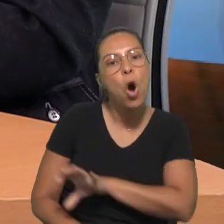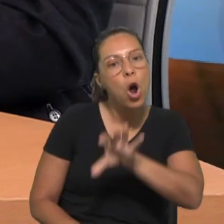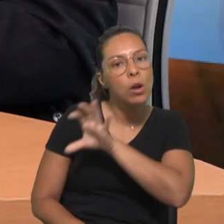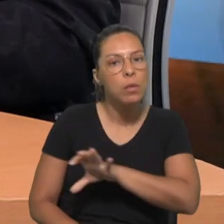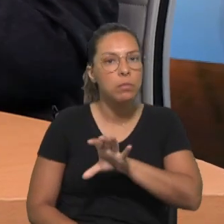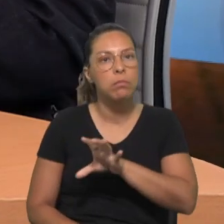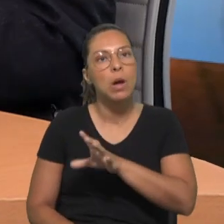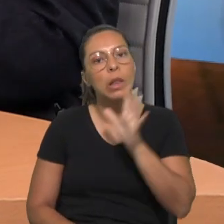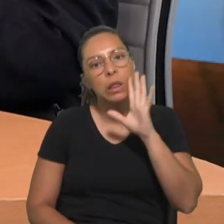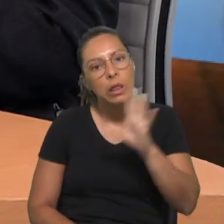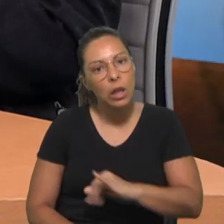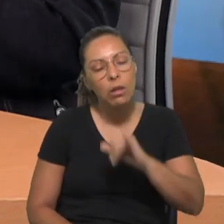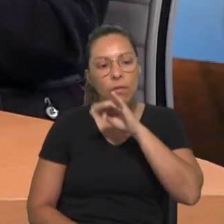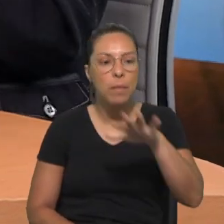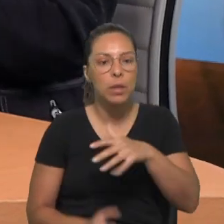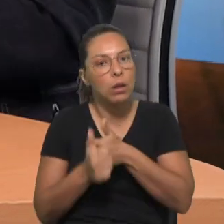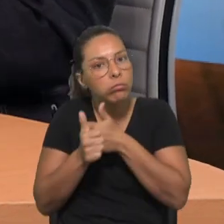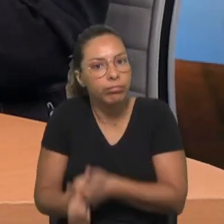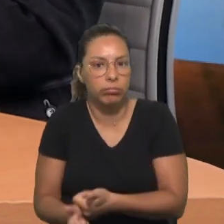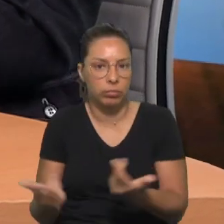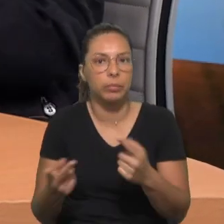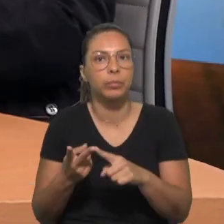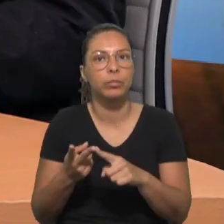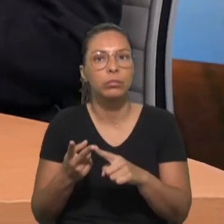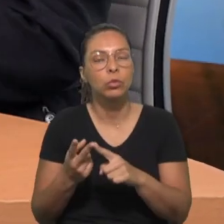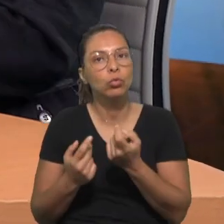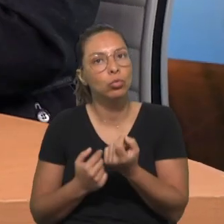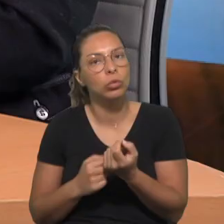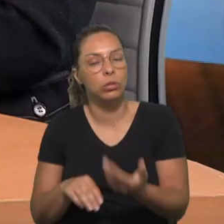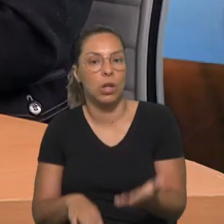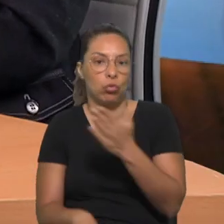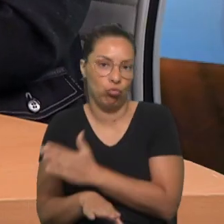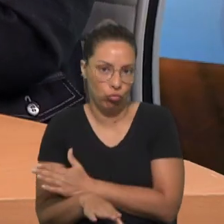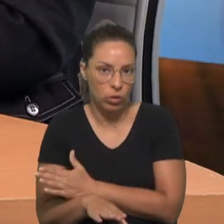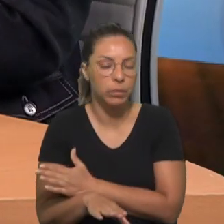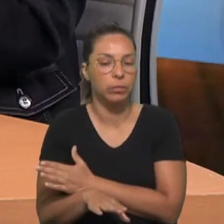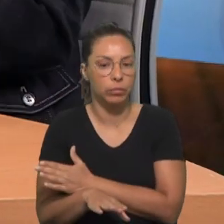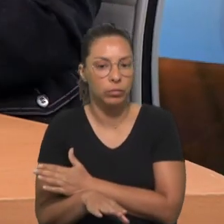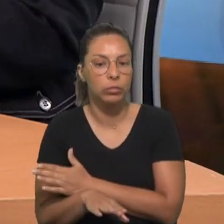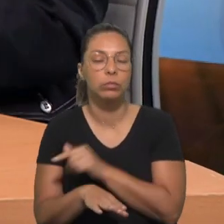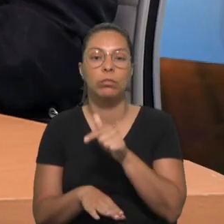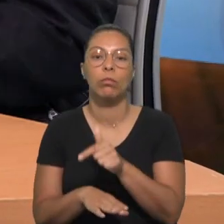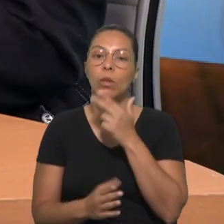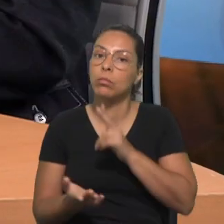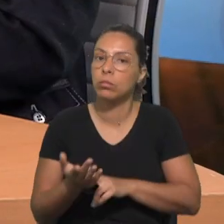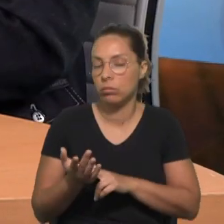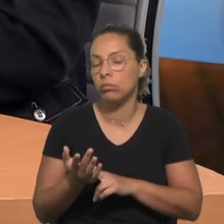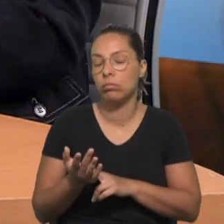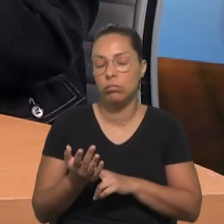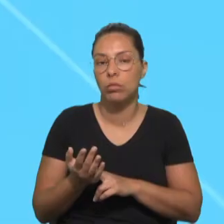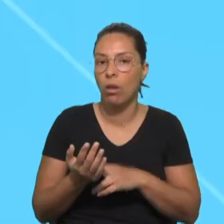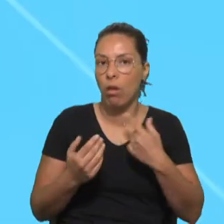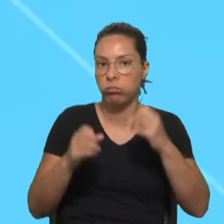junto das famílias de outra maneira. Descolarmos um pouco da realidade, da imagem que já há muito, não é?